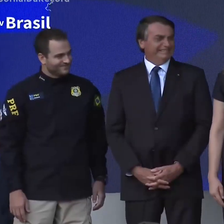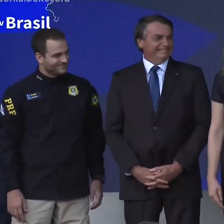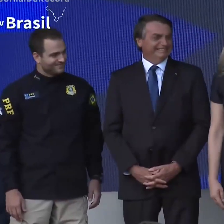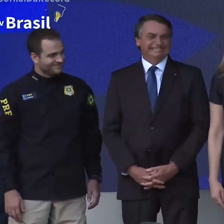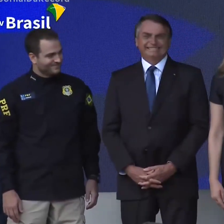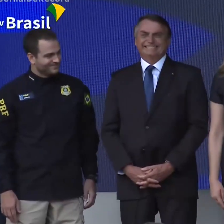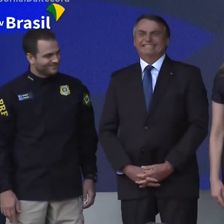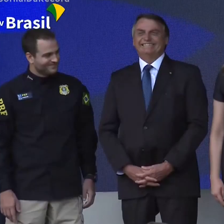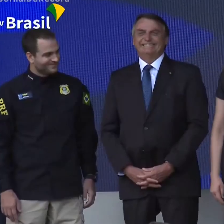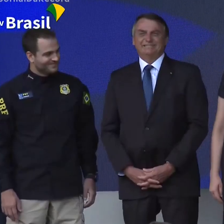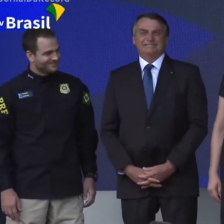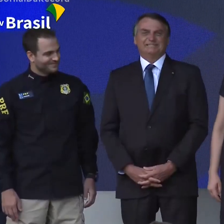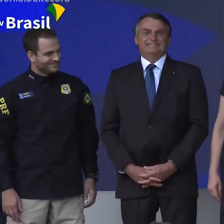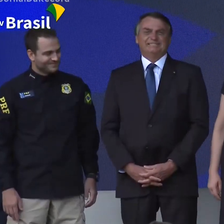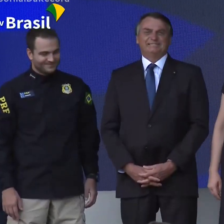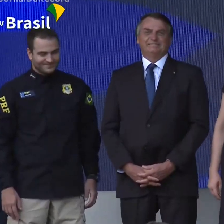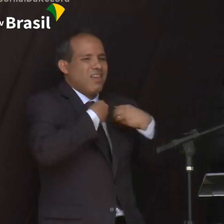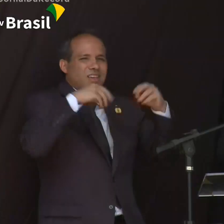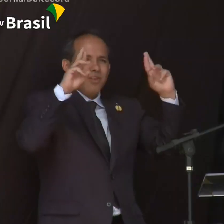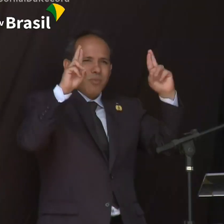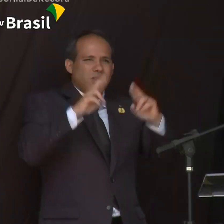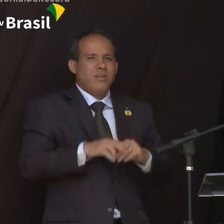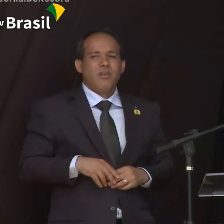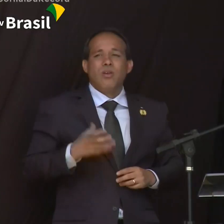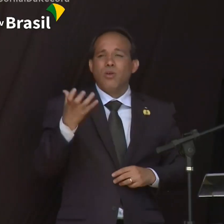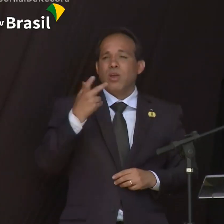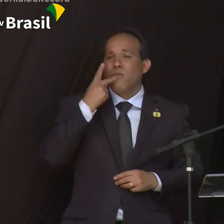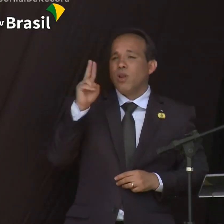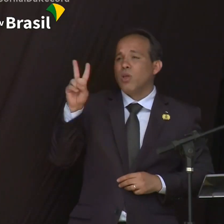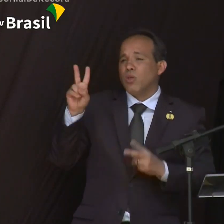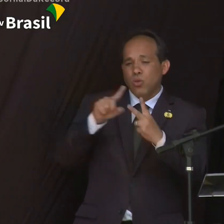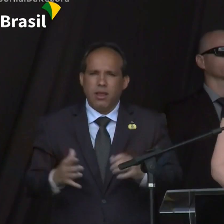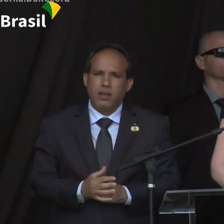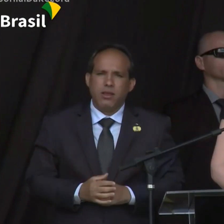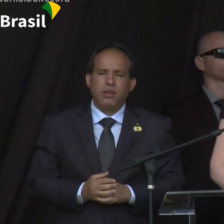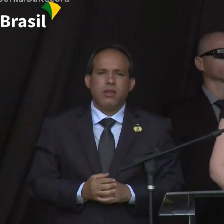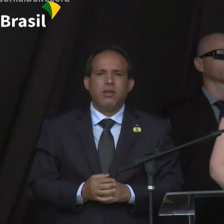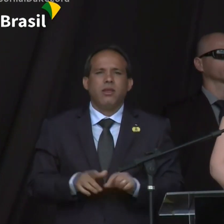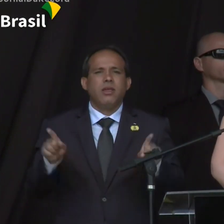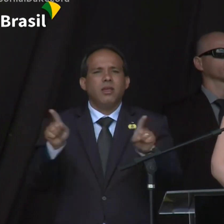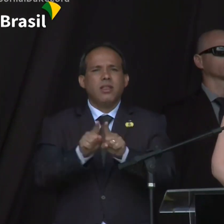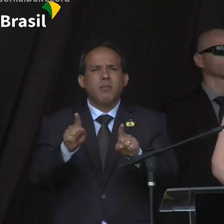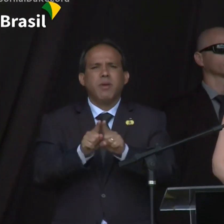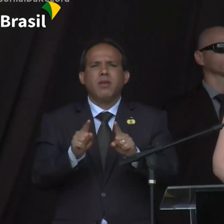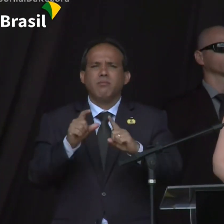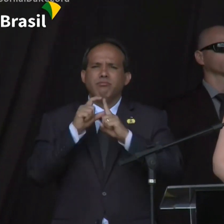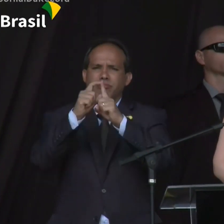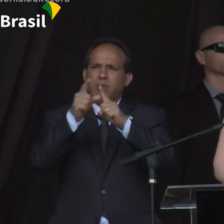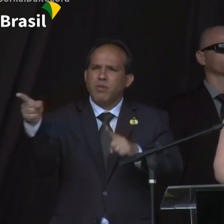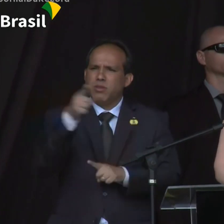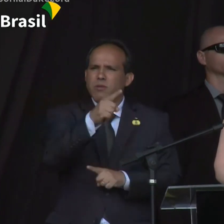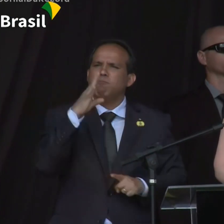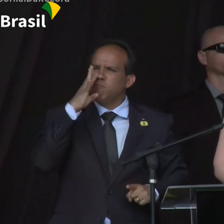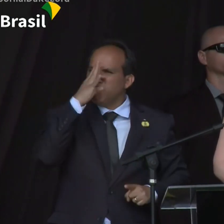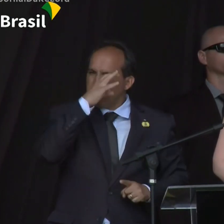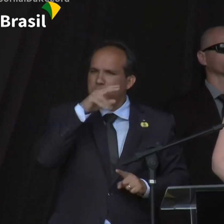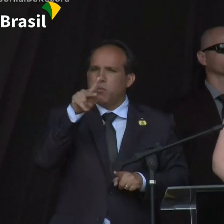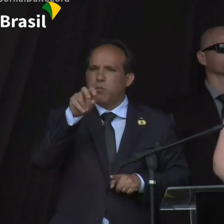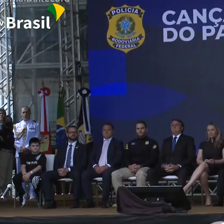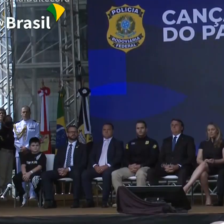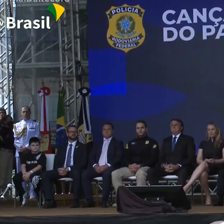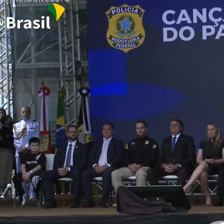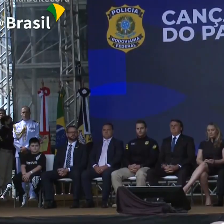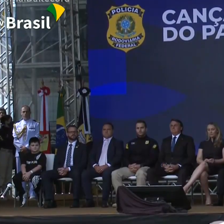Ele estava acompanhado do ministro da Justiça e Segurança Pública, André Mendonça, da governadora interina de Santa Catarina, Daniela